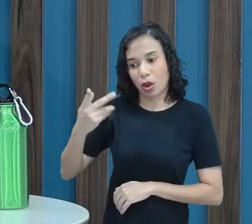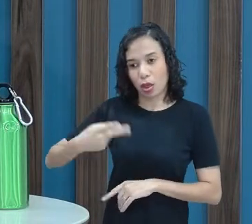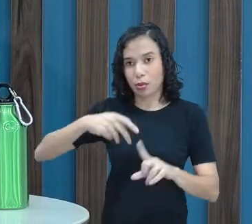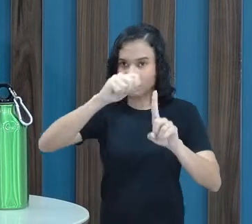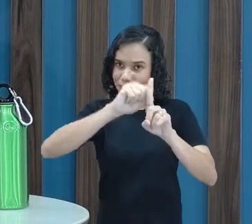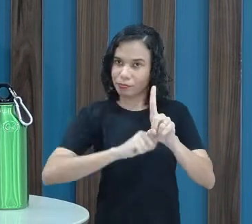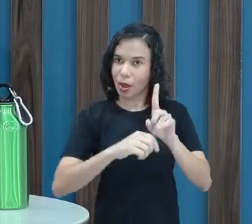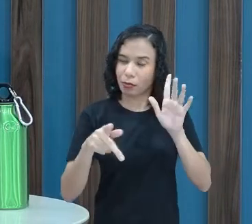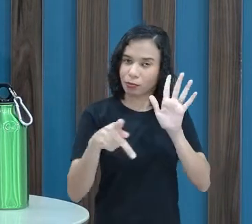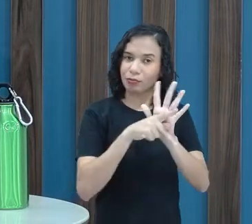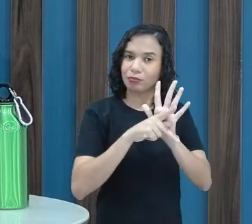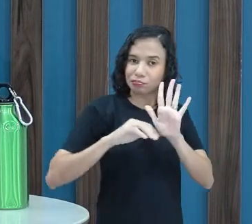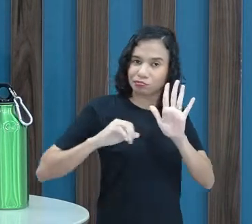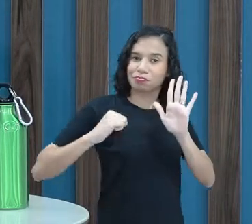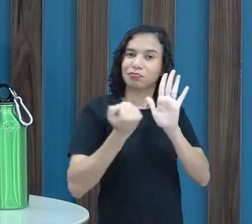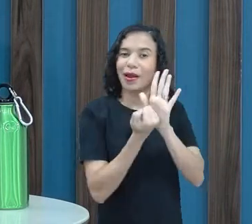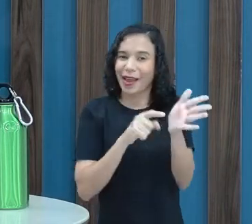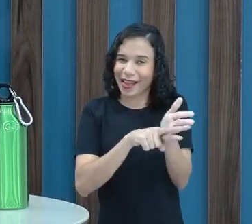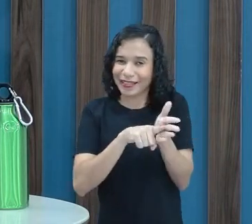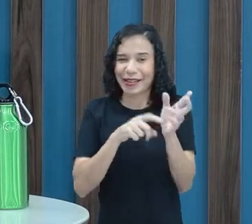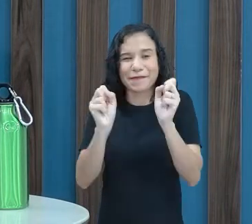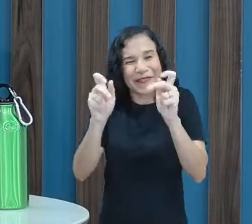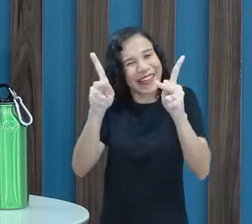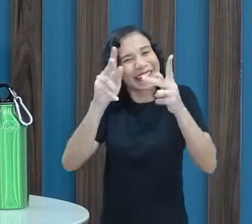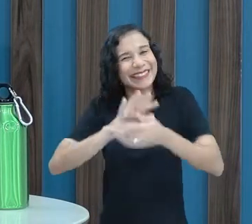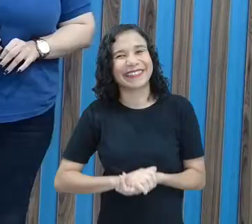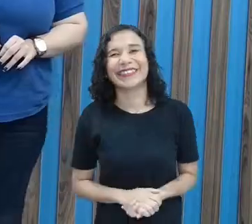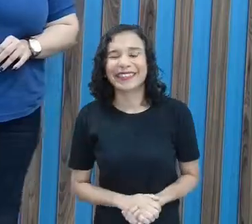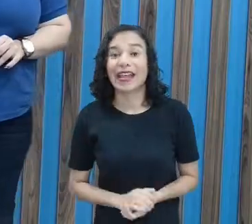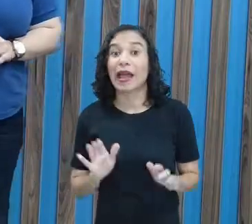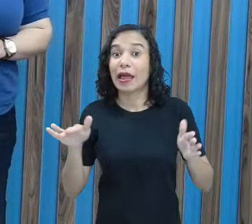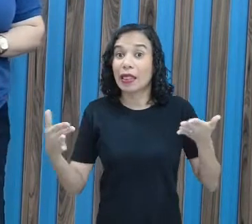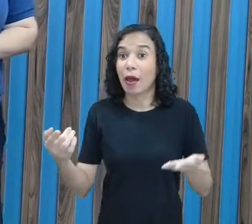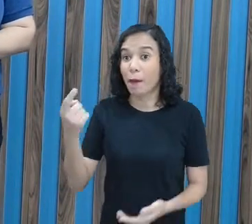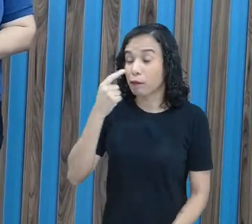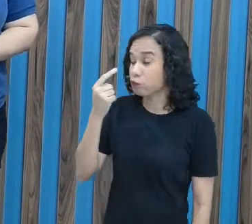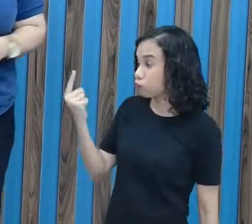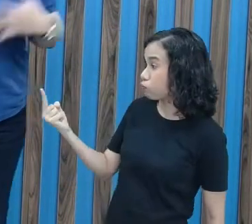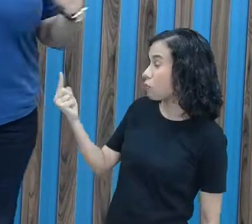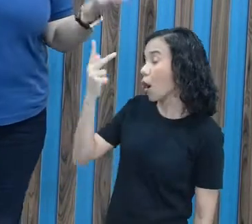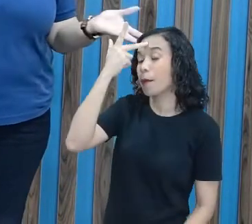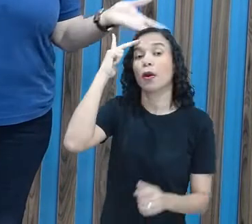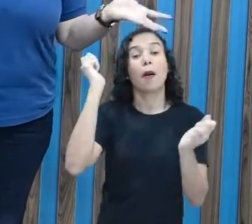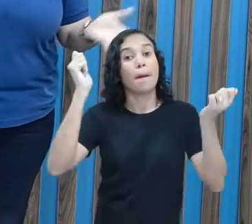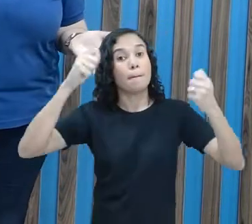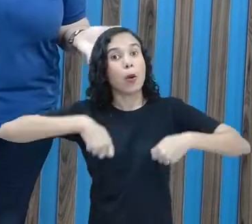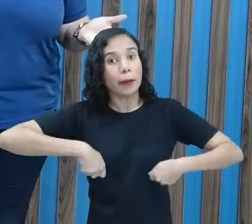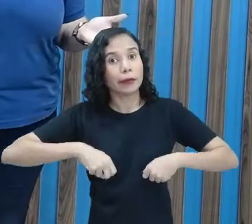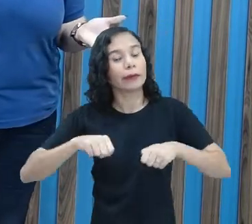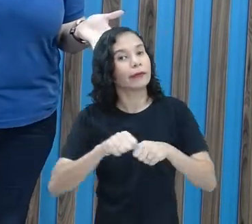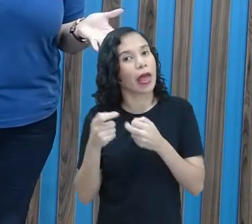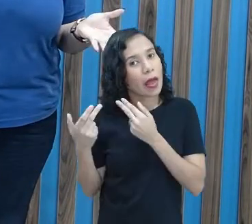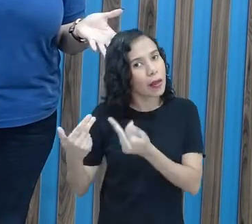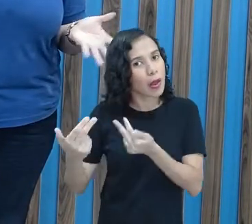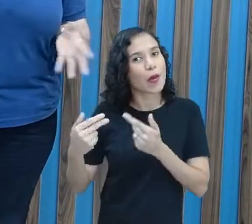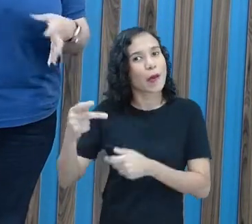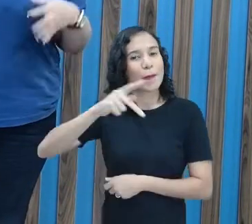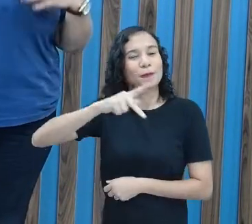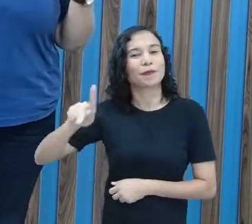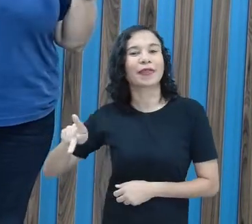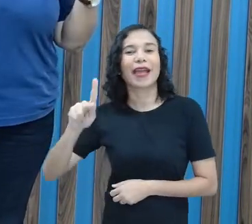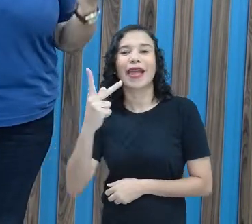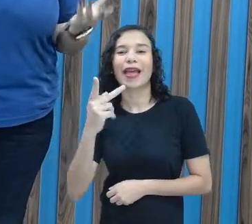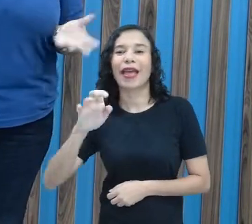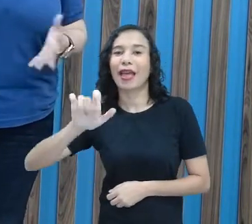os meus exames. Estão todos ok, graças a Deus. Certíssimo. Então, aí, quem puder, né, siga aí os passos do professor Heleno, né,